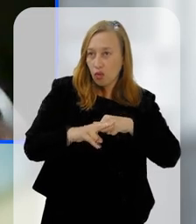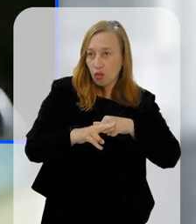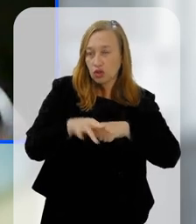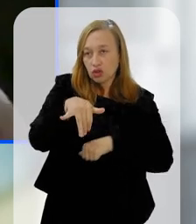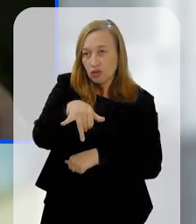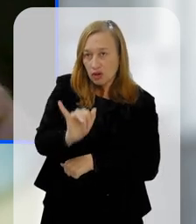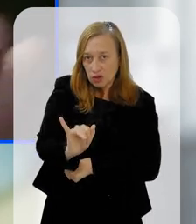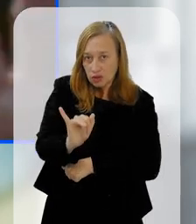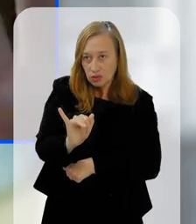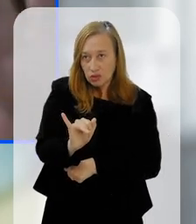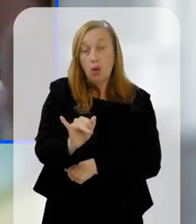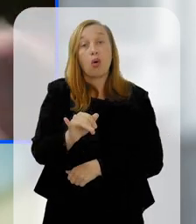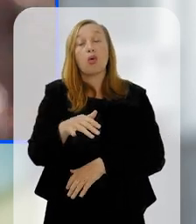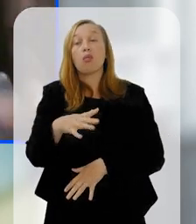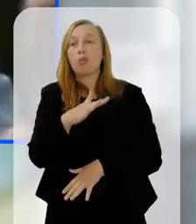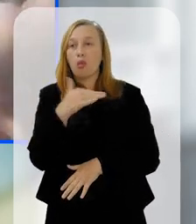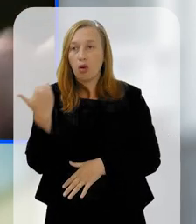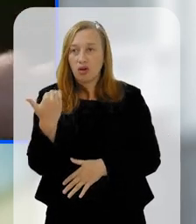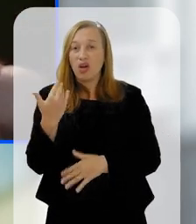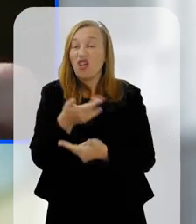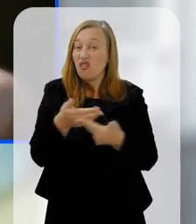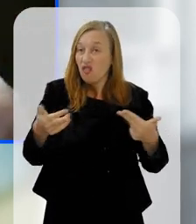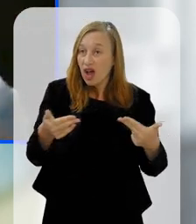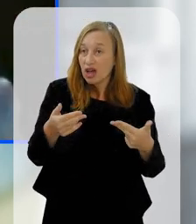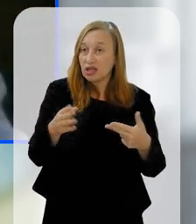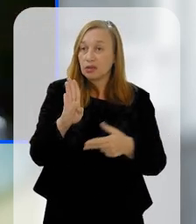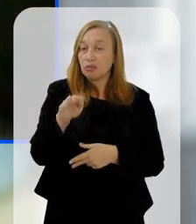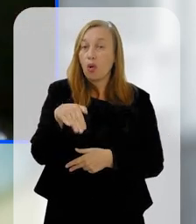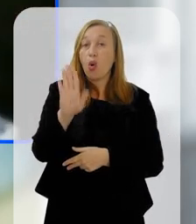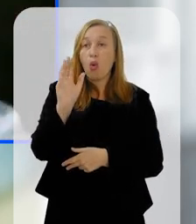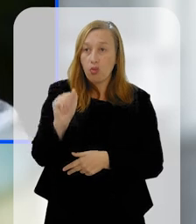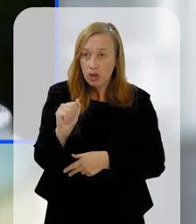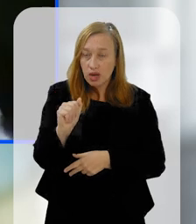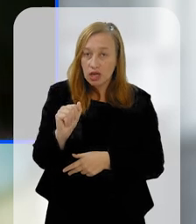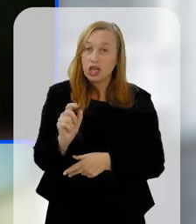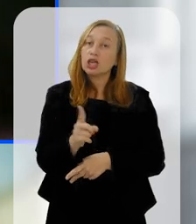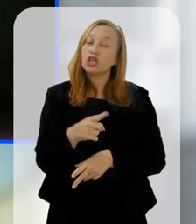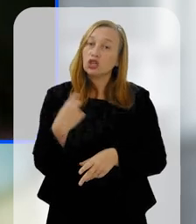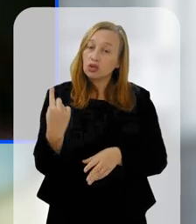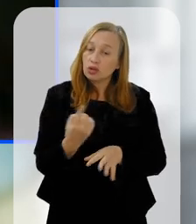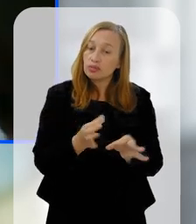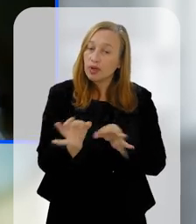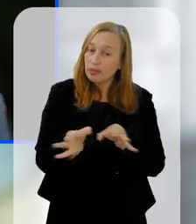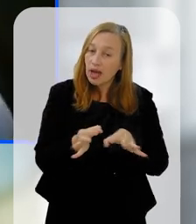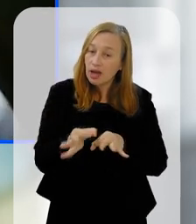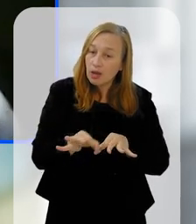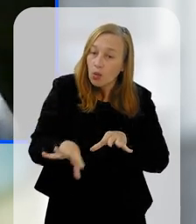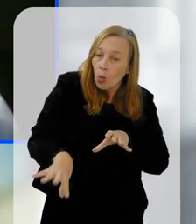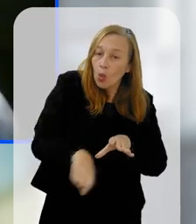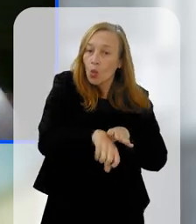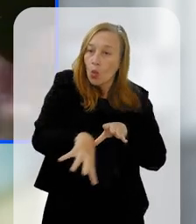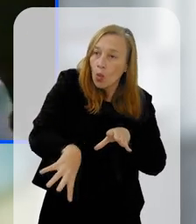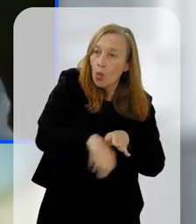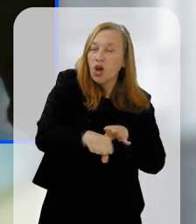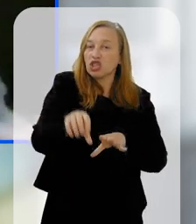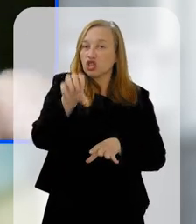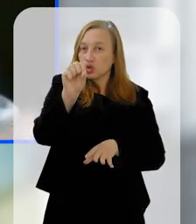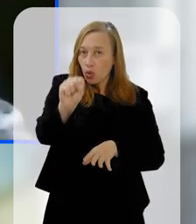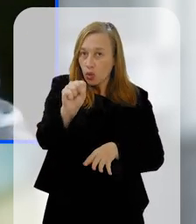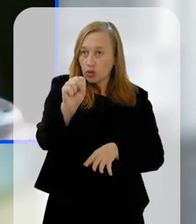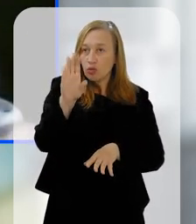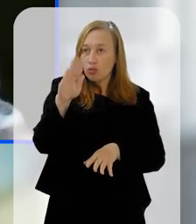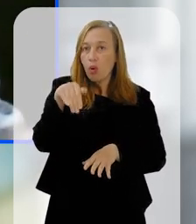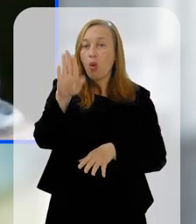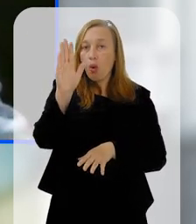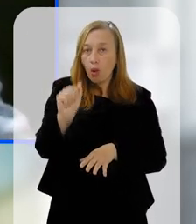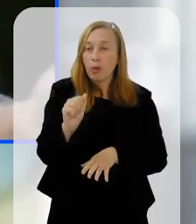Inclusive, várias bombas que a gente tinha posto exatamente para sugarem a água da chuva, de 8 bombas